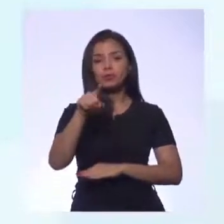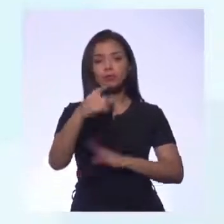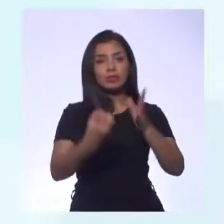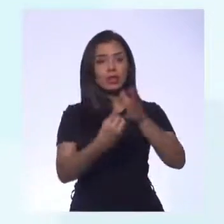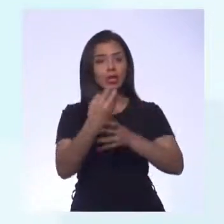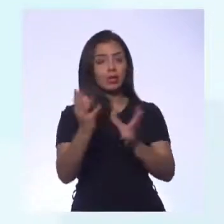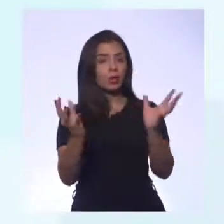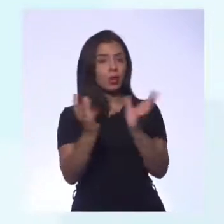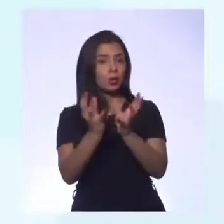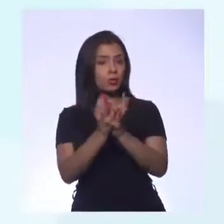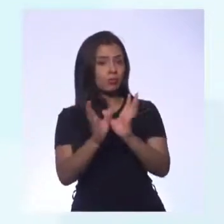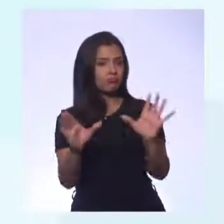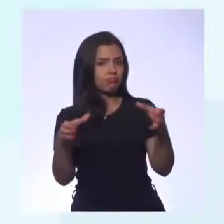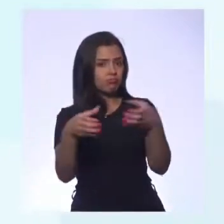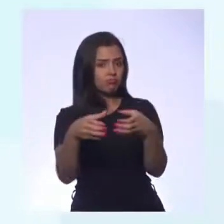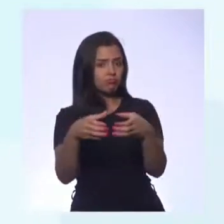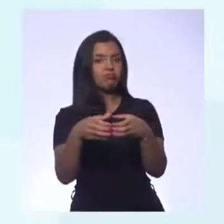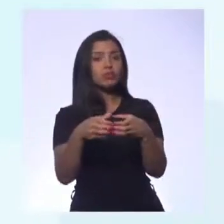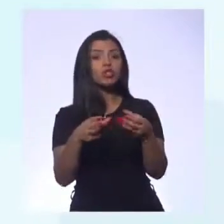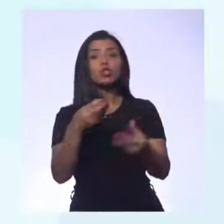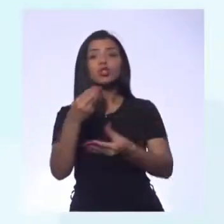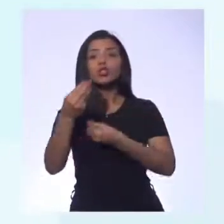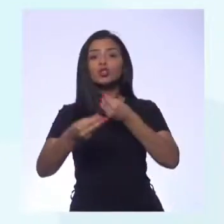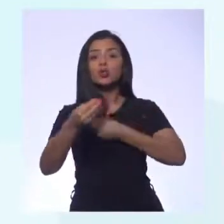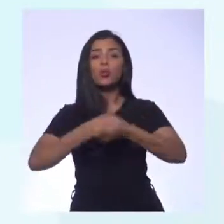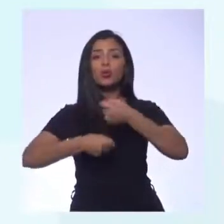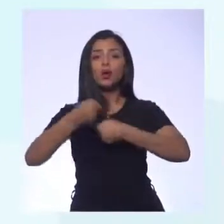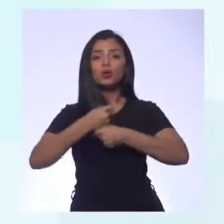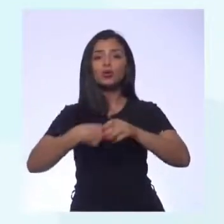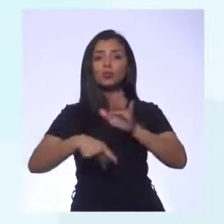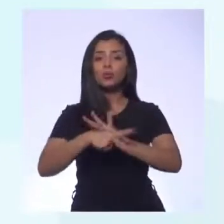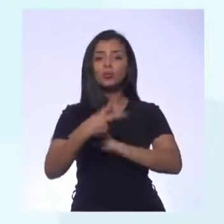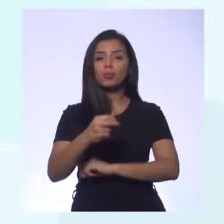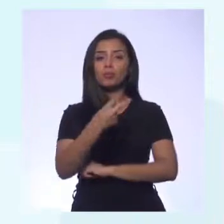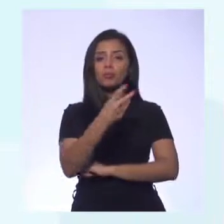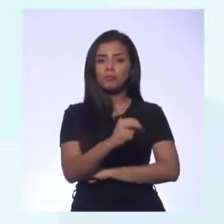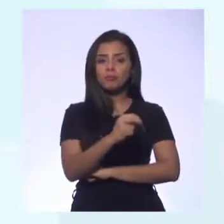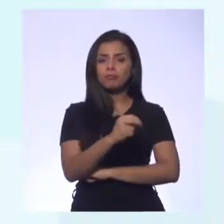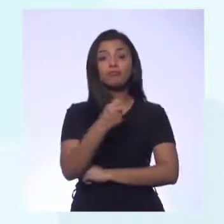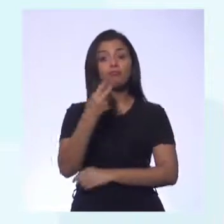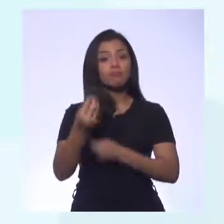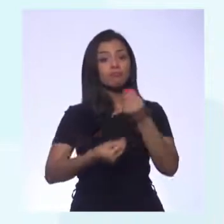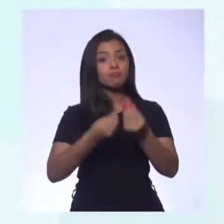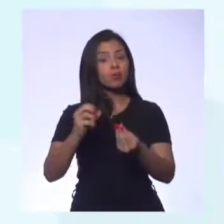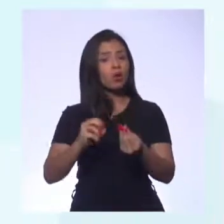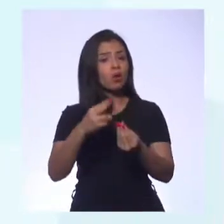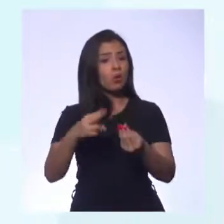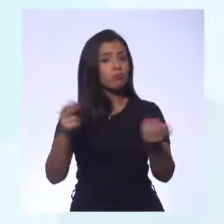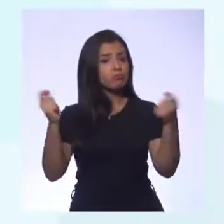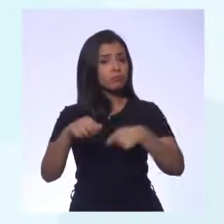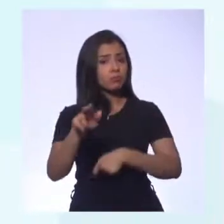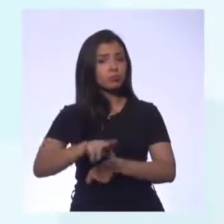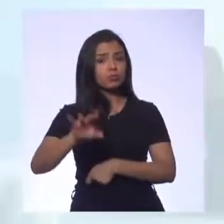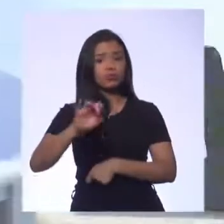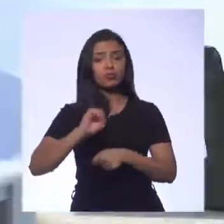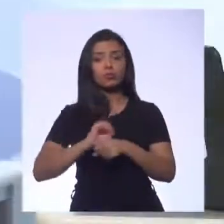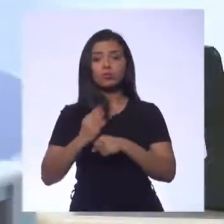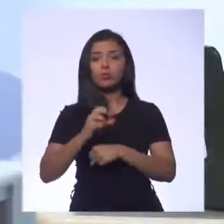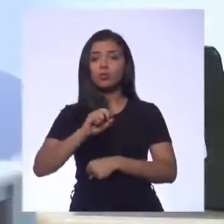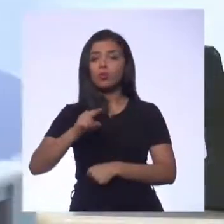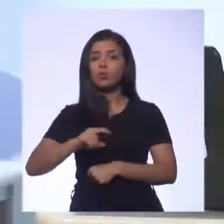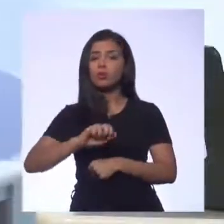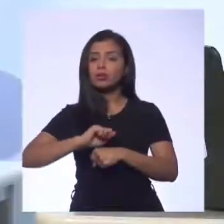circuito fechado, como foi lá, de como foi o ano de 2020. Se você pode só colocar substantivos e adjetivos, ou